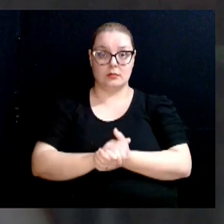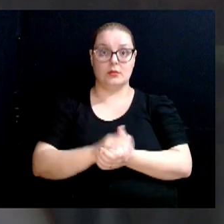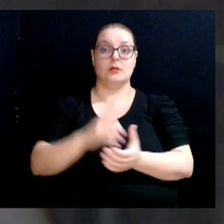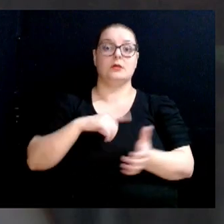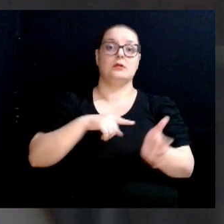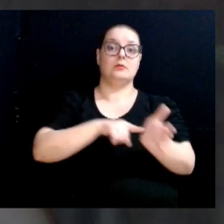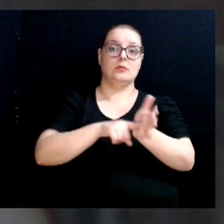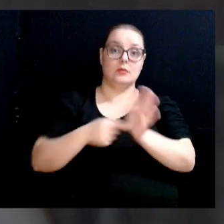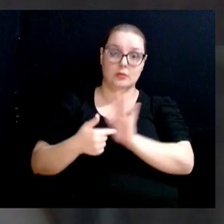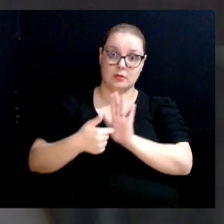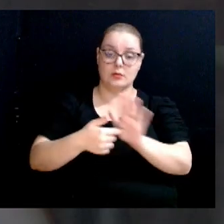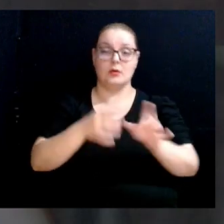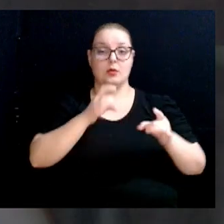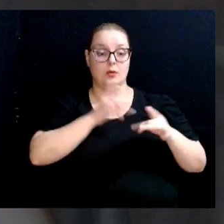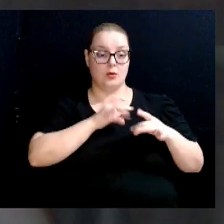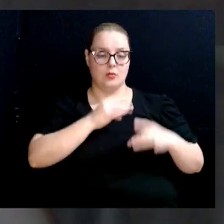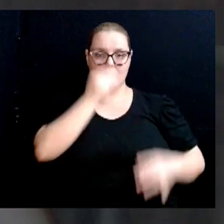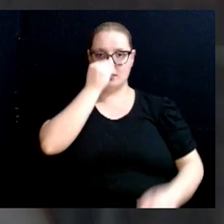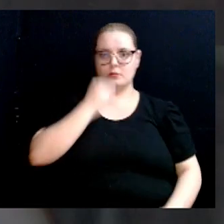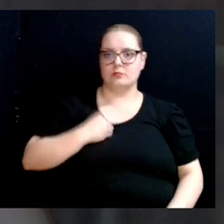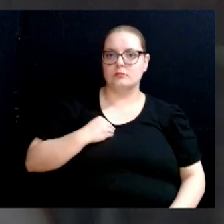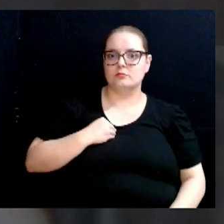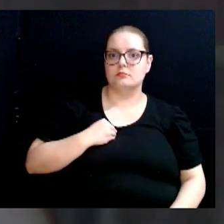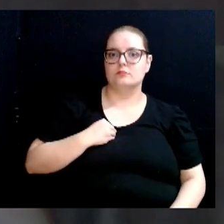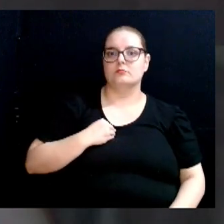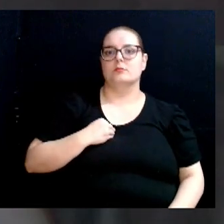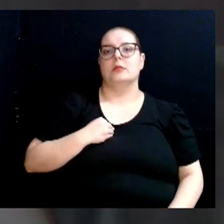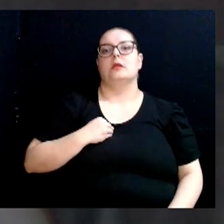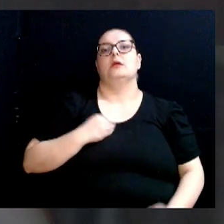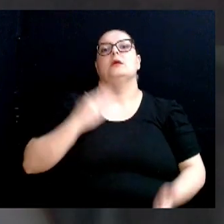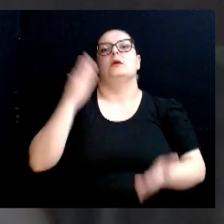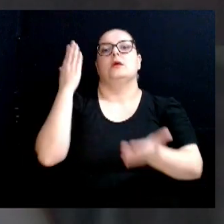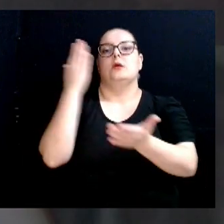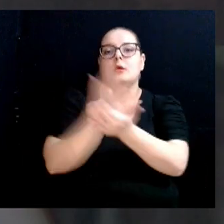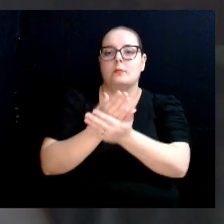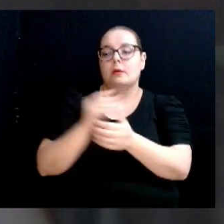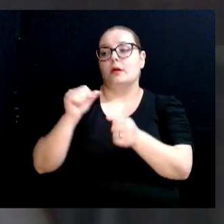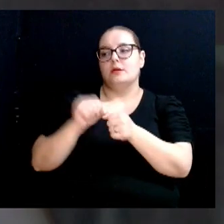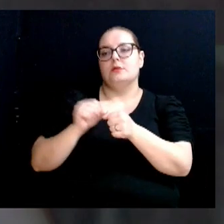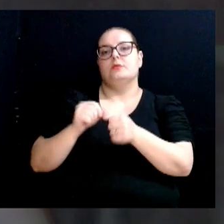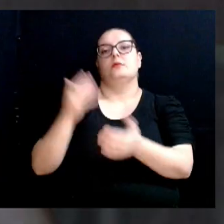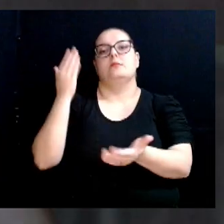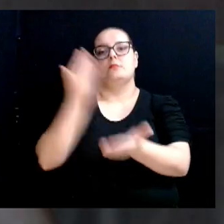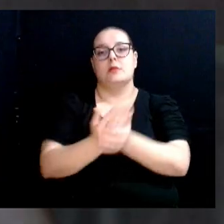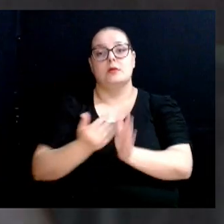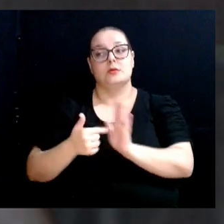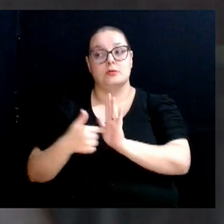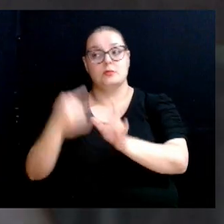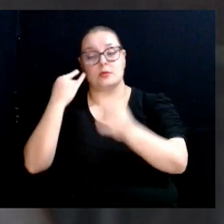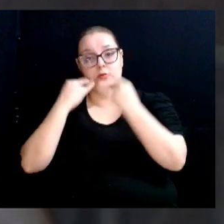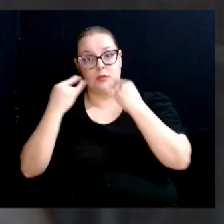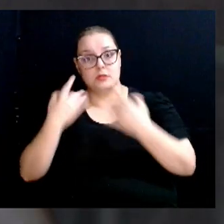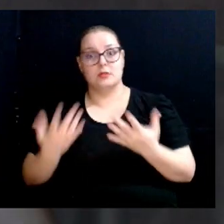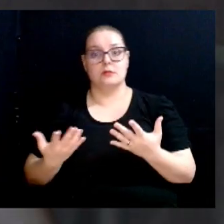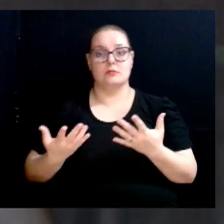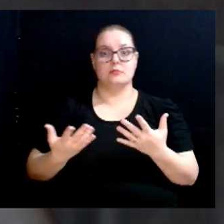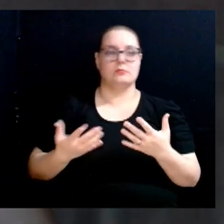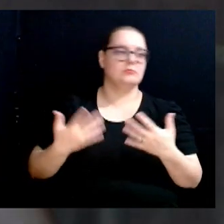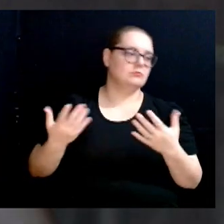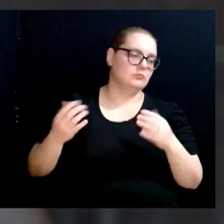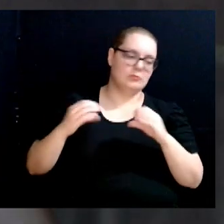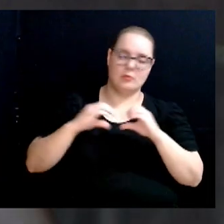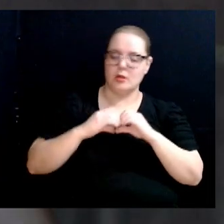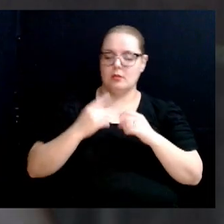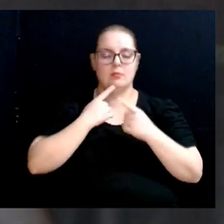da rejeição, eu tento deixar de investir, de demonstrar interesses, seja no amor, seja no desejo, por